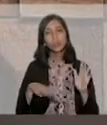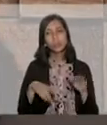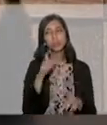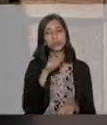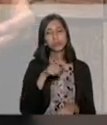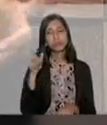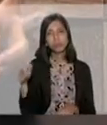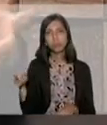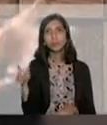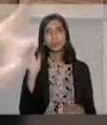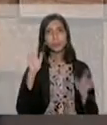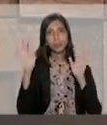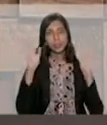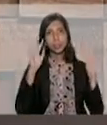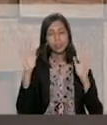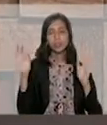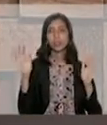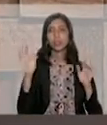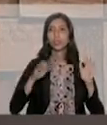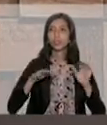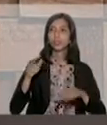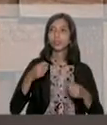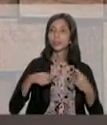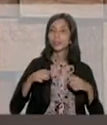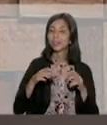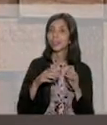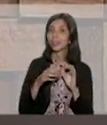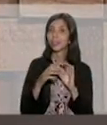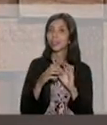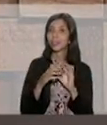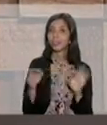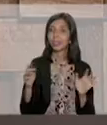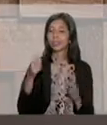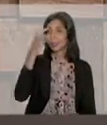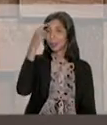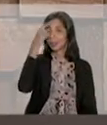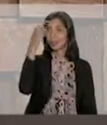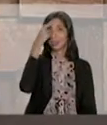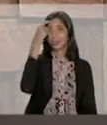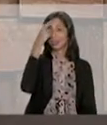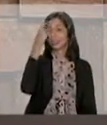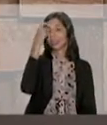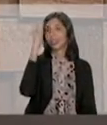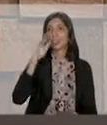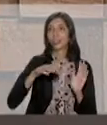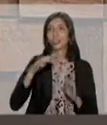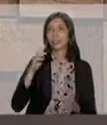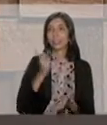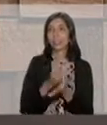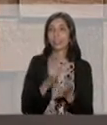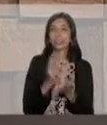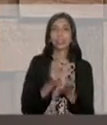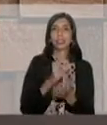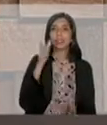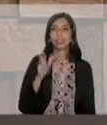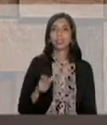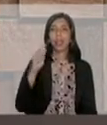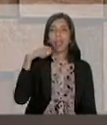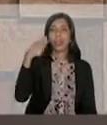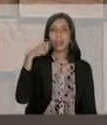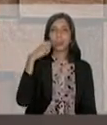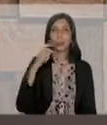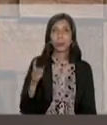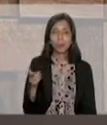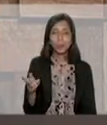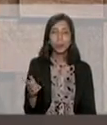algumas figuras-chave, a gente começa, às vezes a gente tem que se libertar dessas obsessões que ficam, você vê aquele personagem o tempo todo e tal, aquele ator